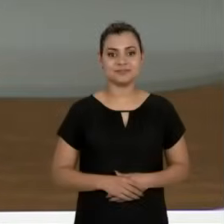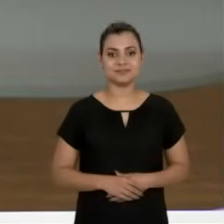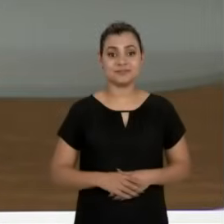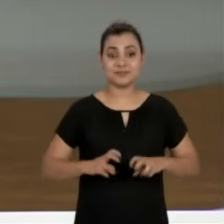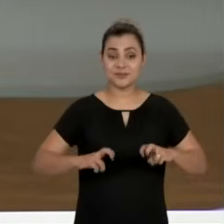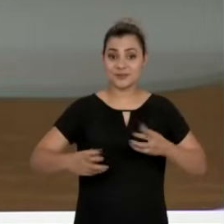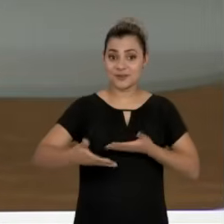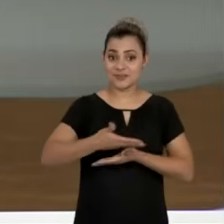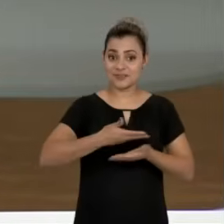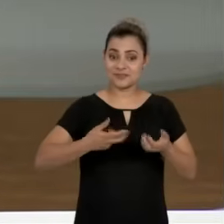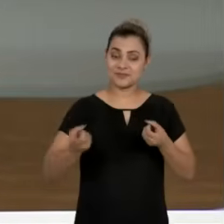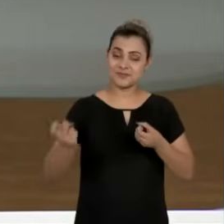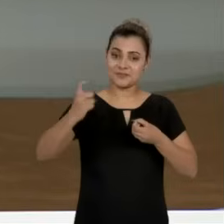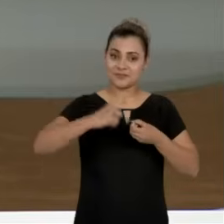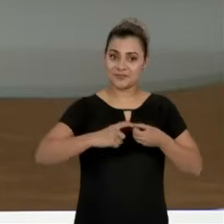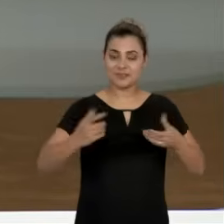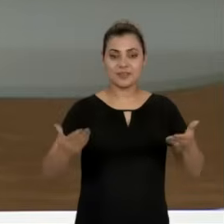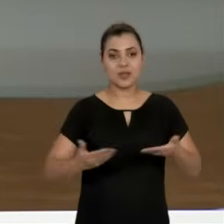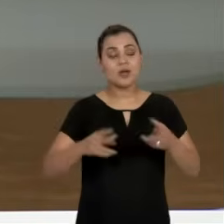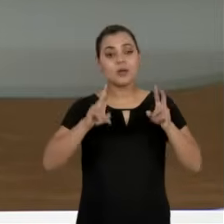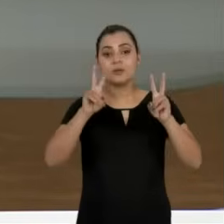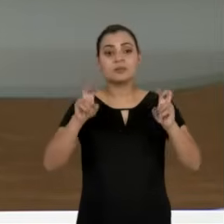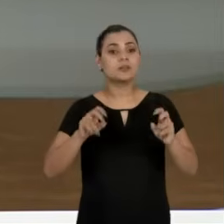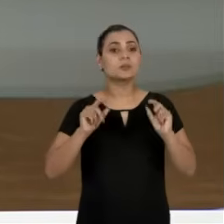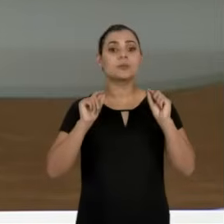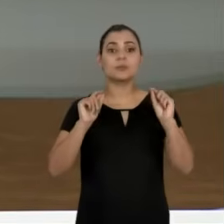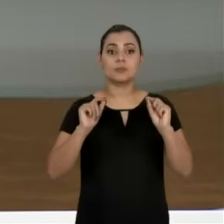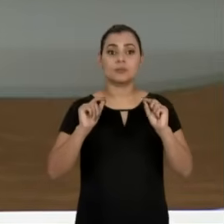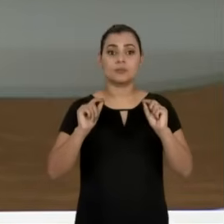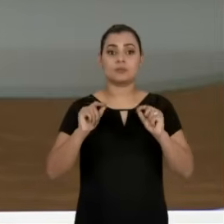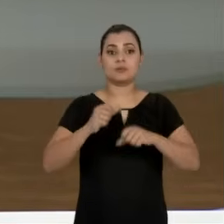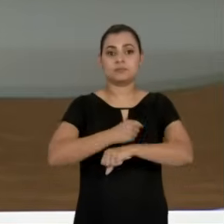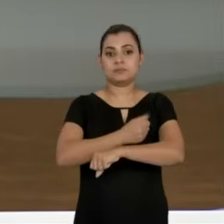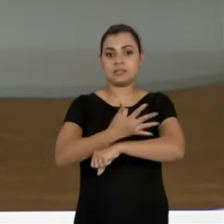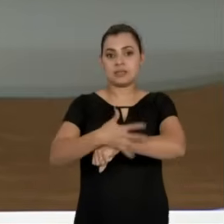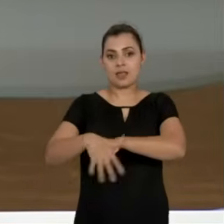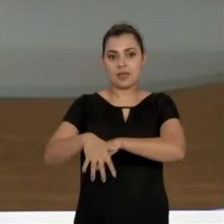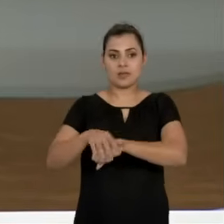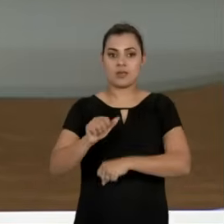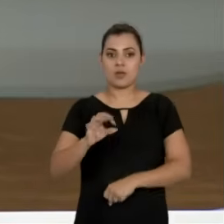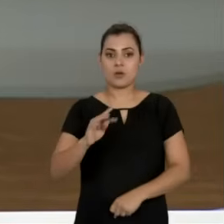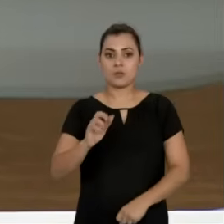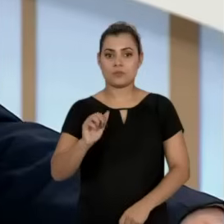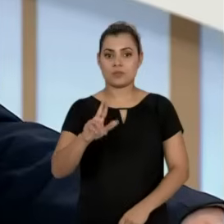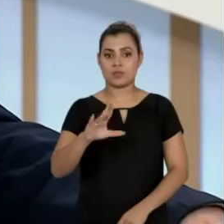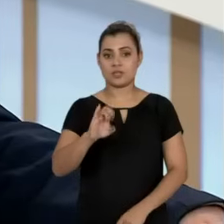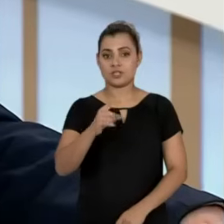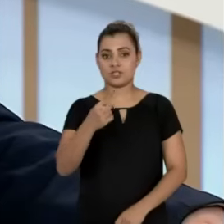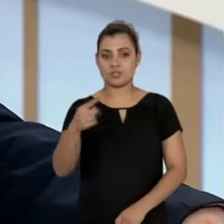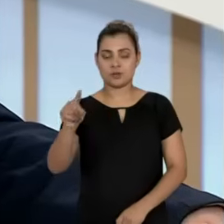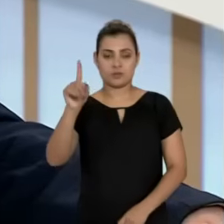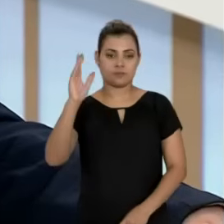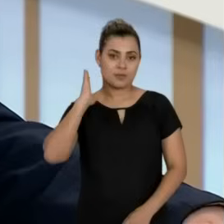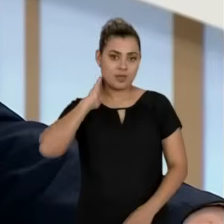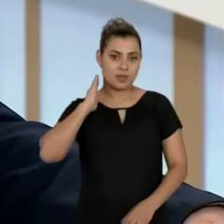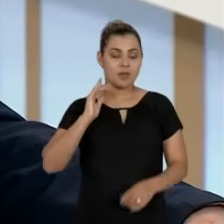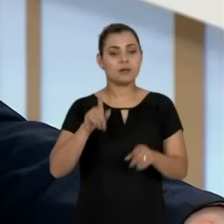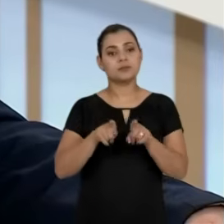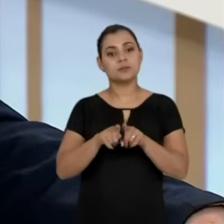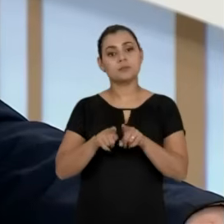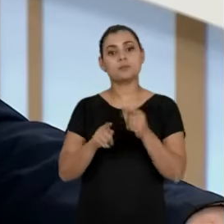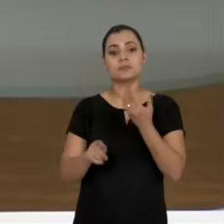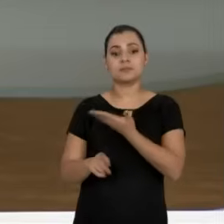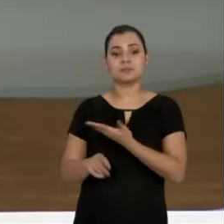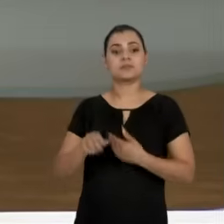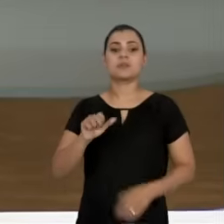Roda Viva está de volta. A gente está falando aqui sobre Alter do Chão com o doutor Eugênio, fundador da ONG Saúde e